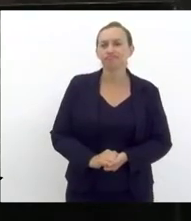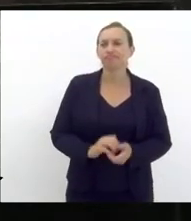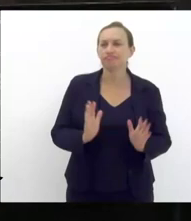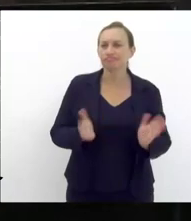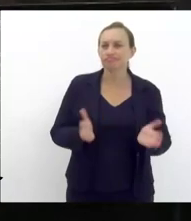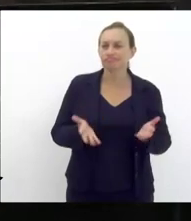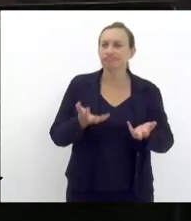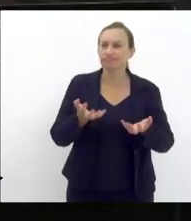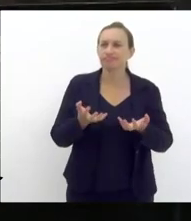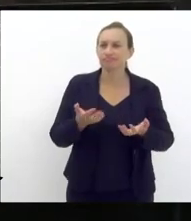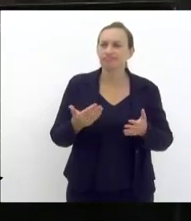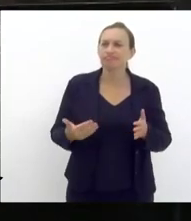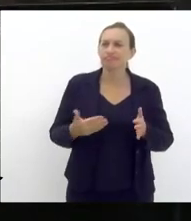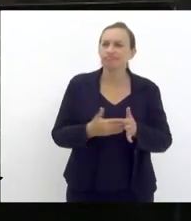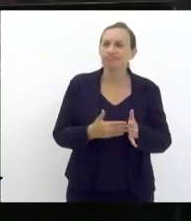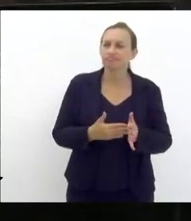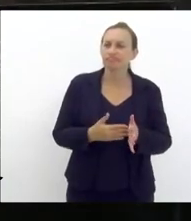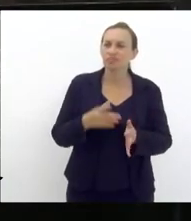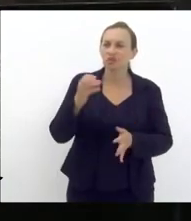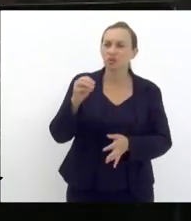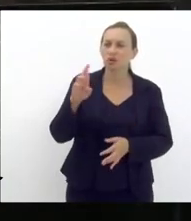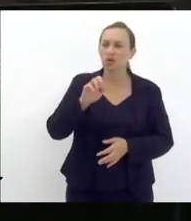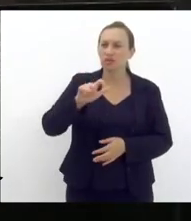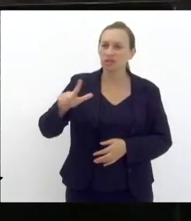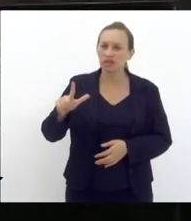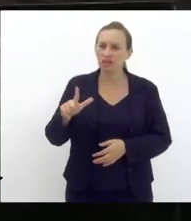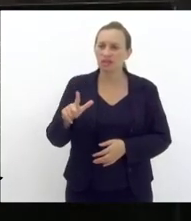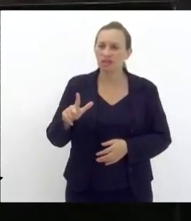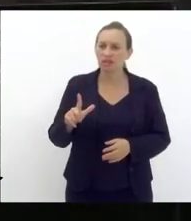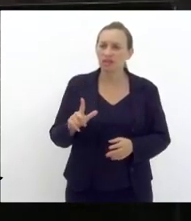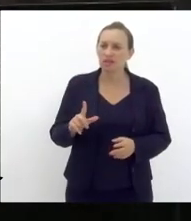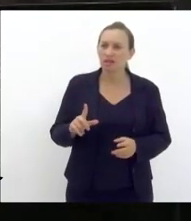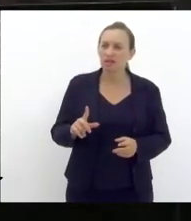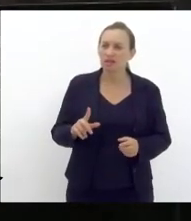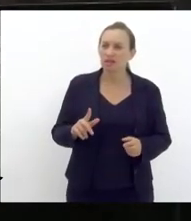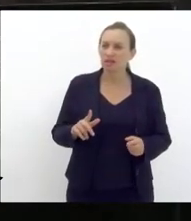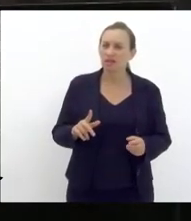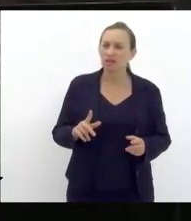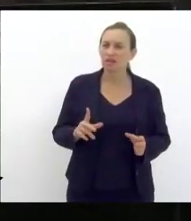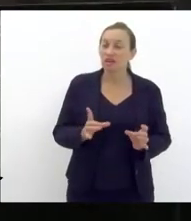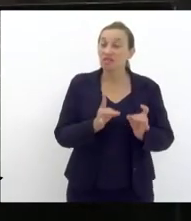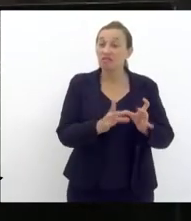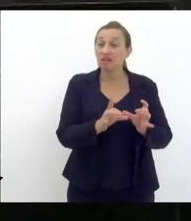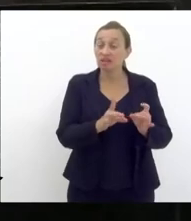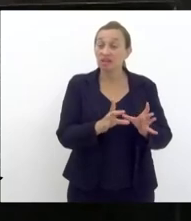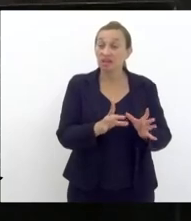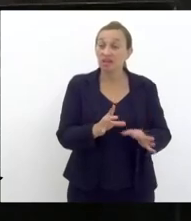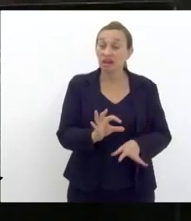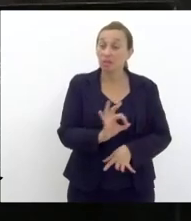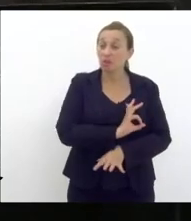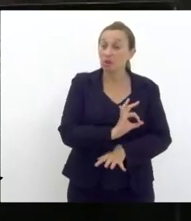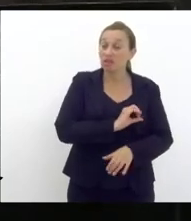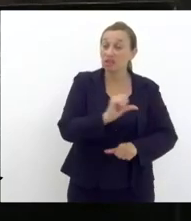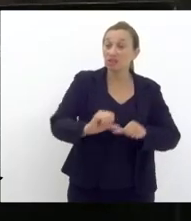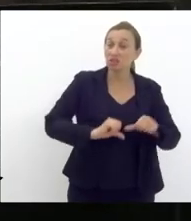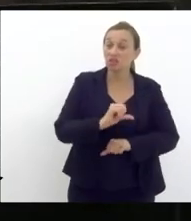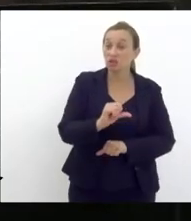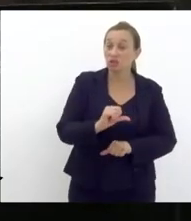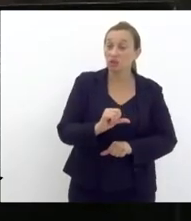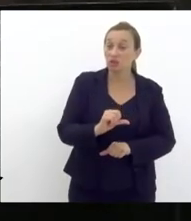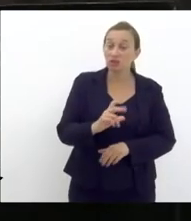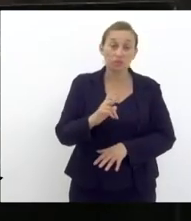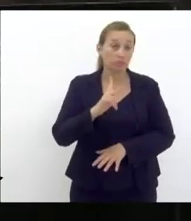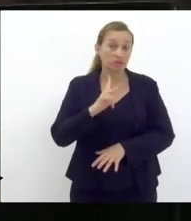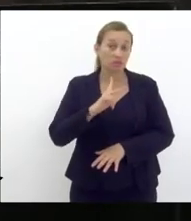querem até Coronel Ibis privatizar a polícia e transformar a polícia em algo